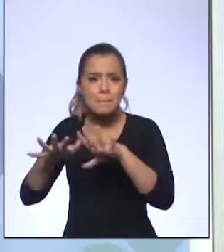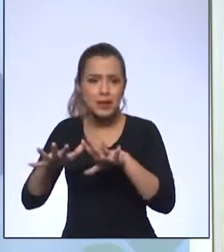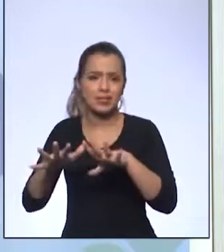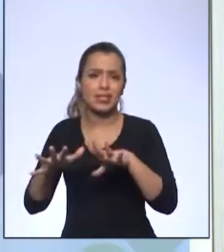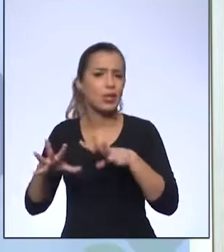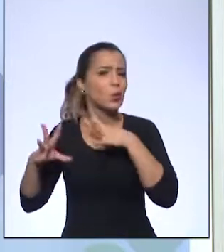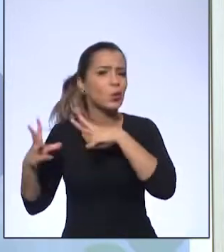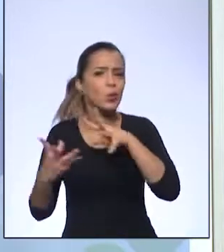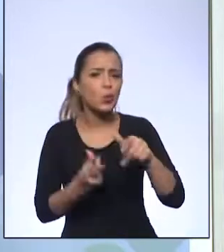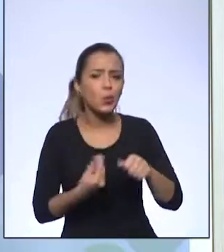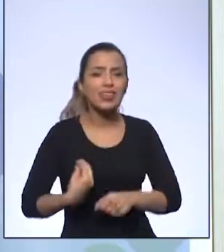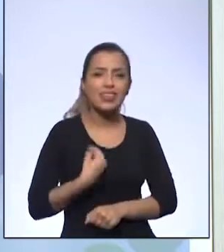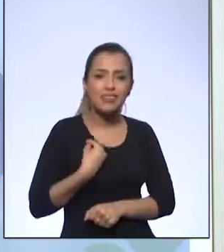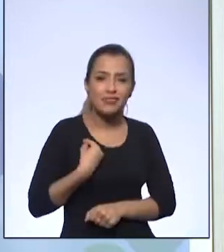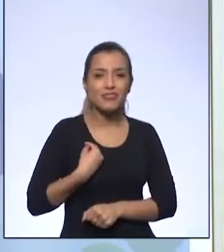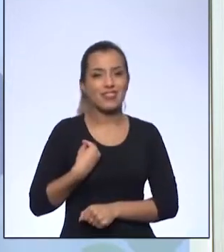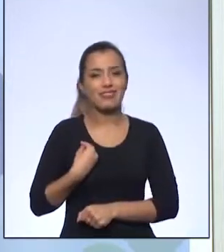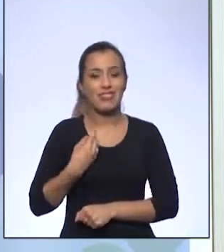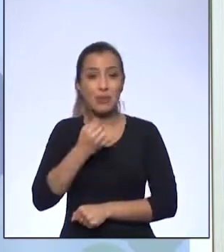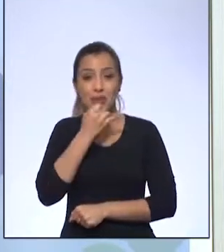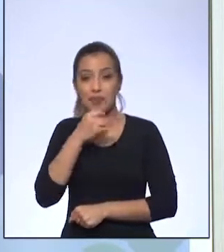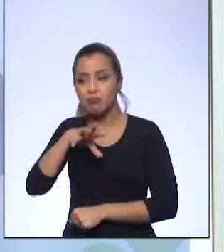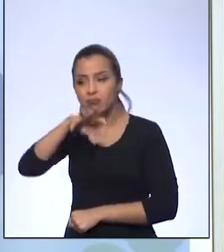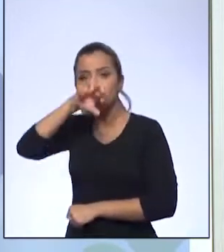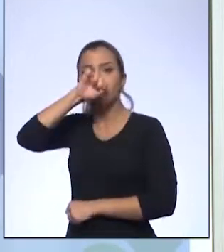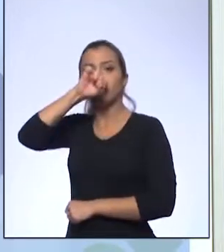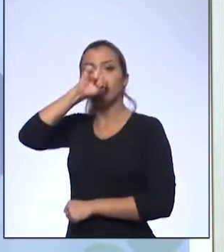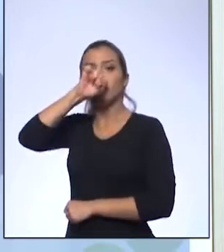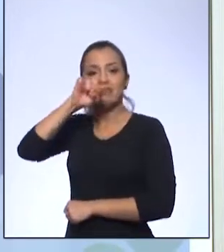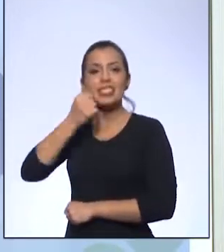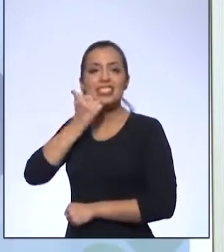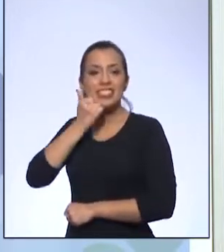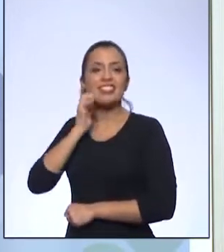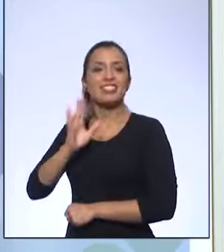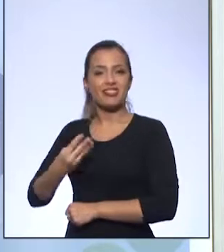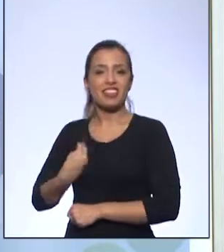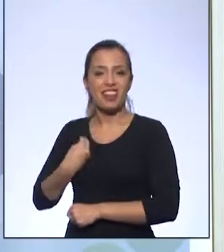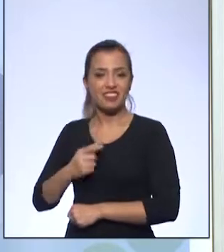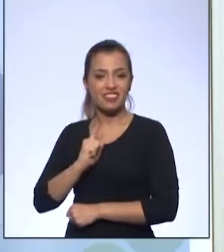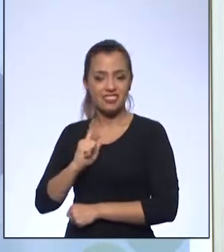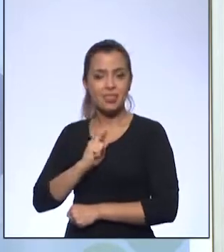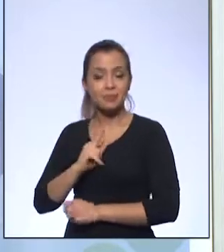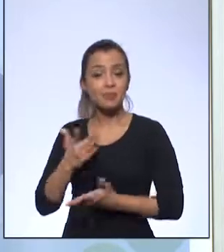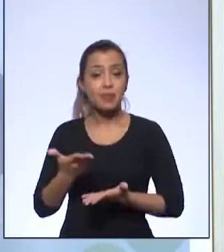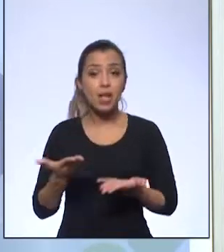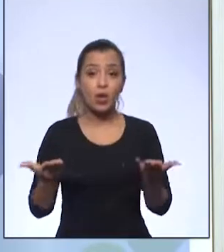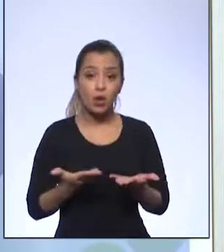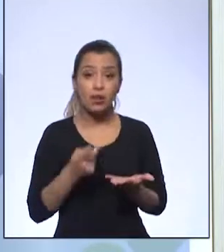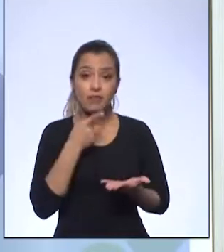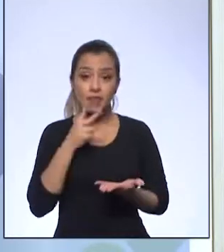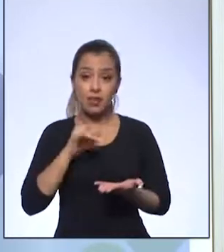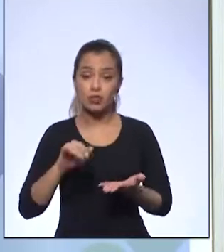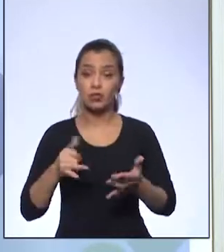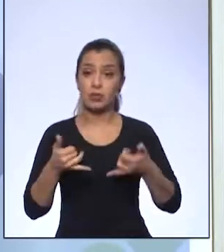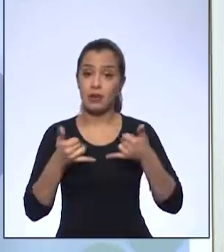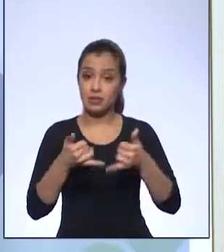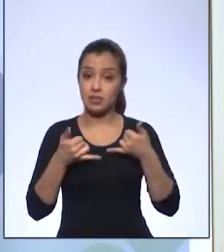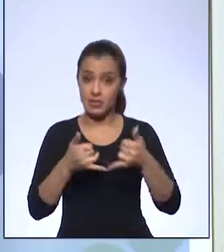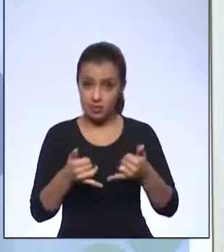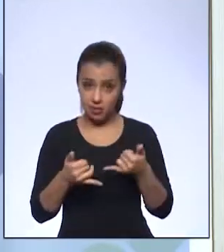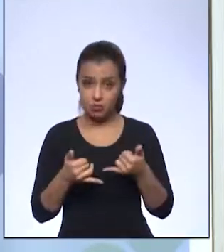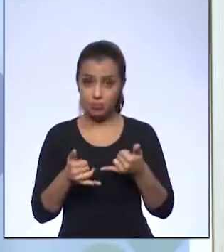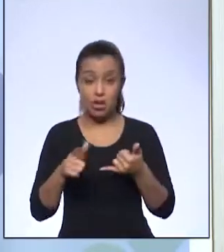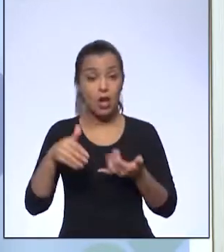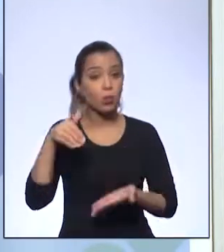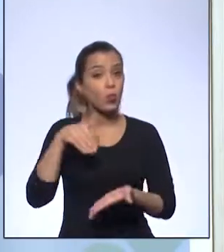vida é ciências, tudo na vida você está respirando aqui já está envolvendo ciências, né? Então, a gente vai falar agora de eletricidade, é a